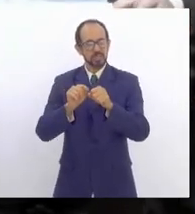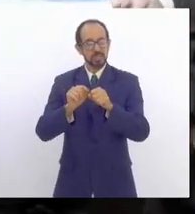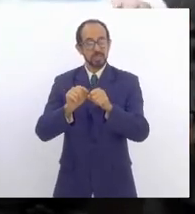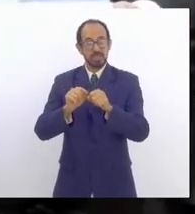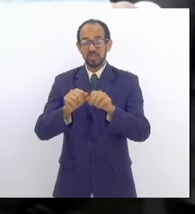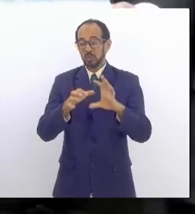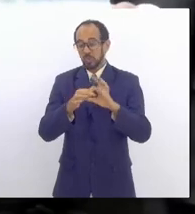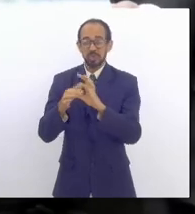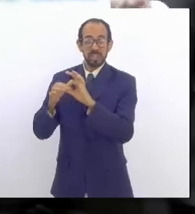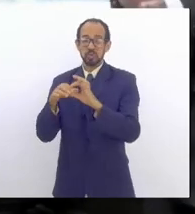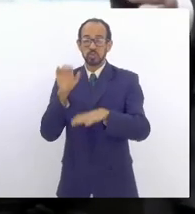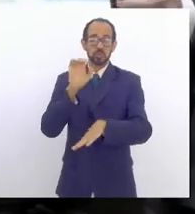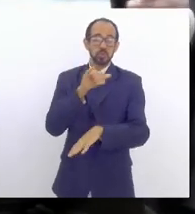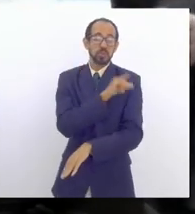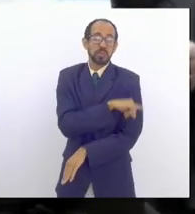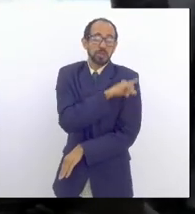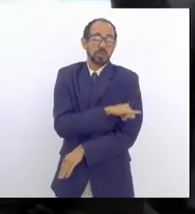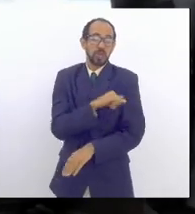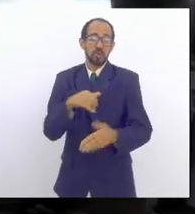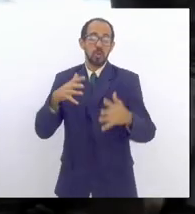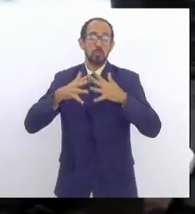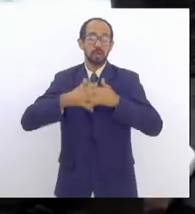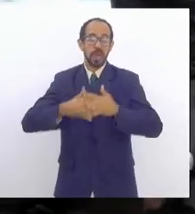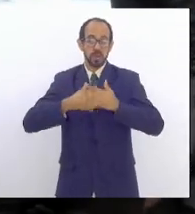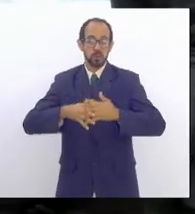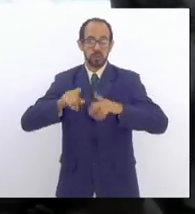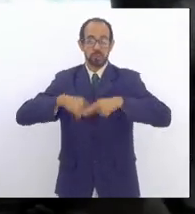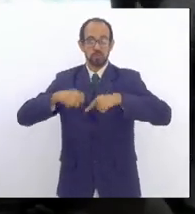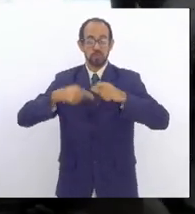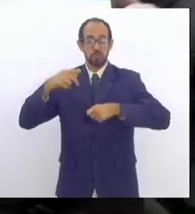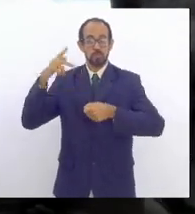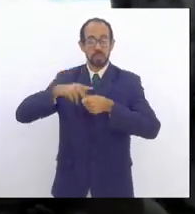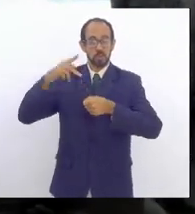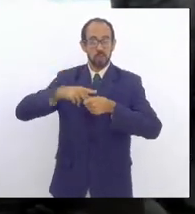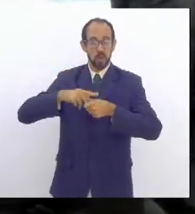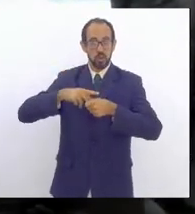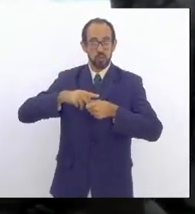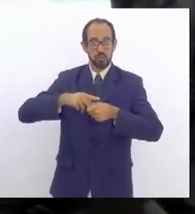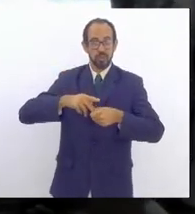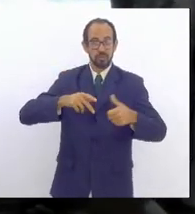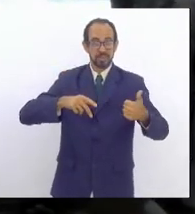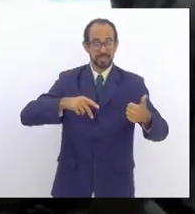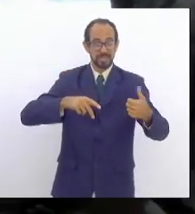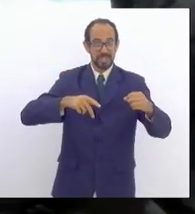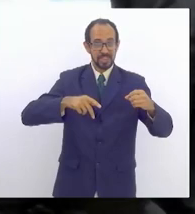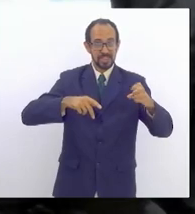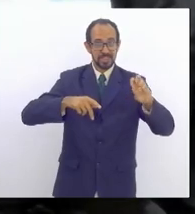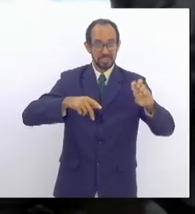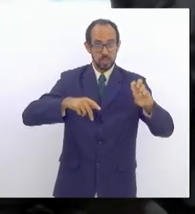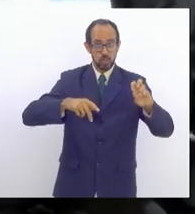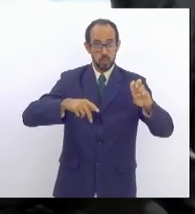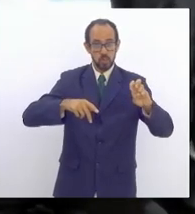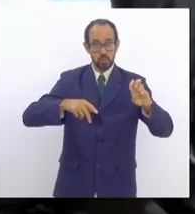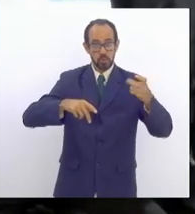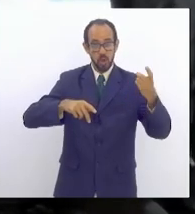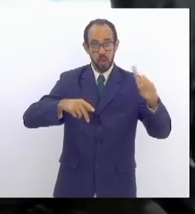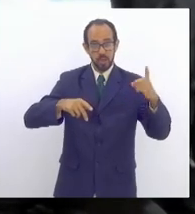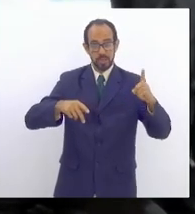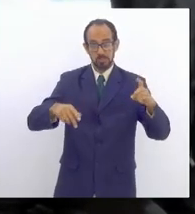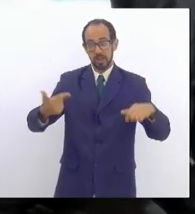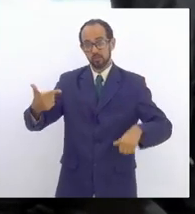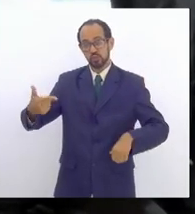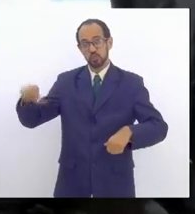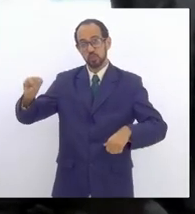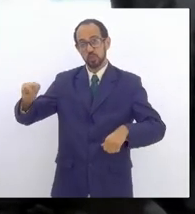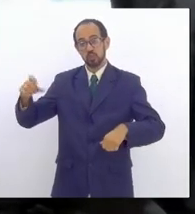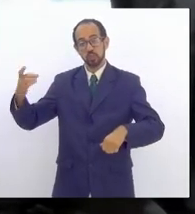Estado quebrado, depois que o preço do barril de petróleo saiu de 105 dólares para 28 dólares em janeiro de